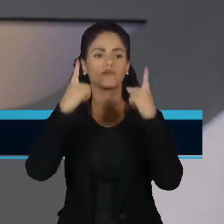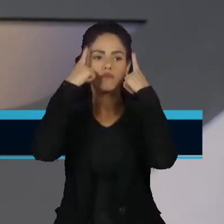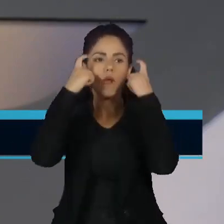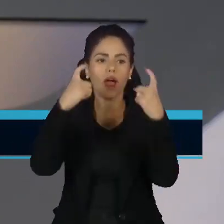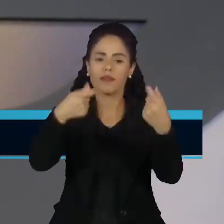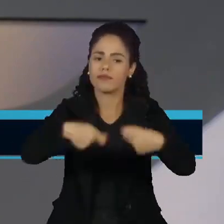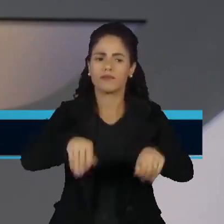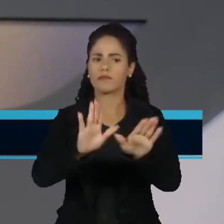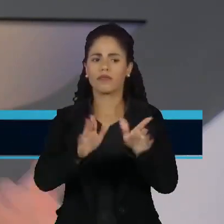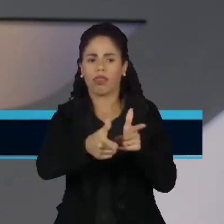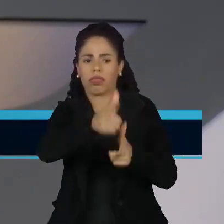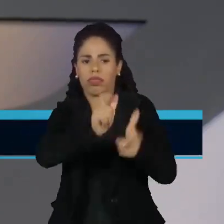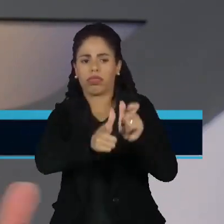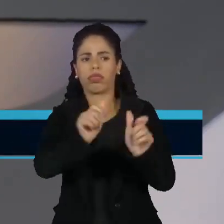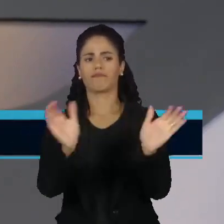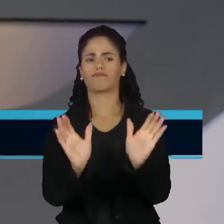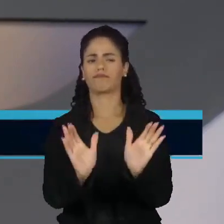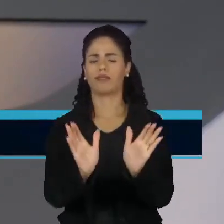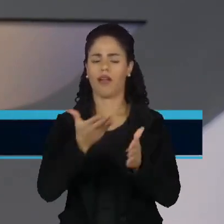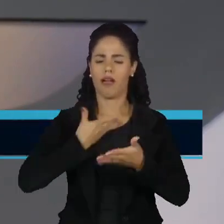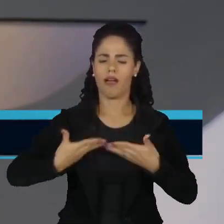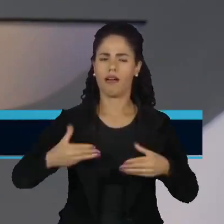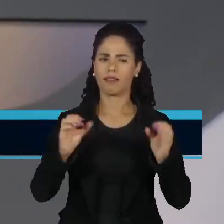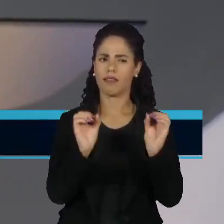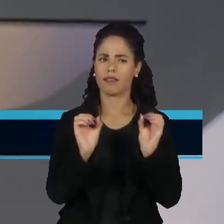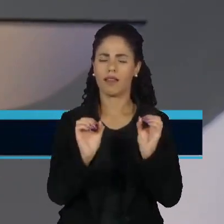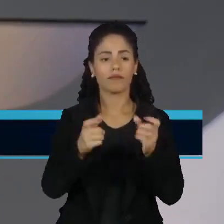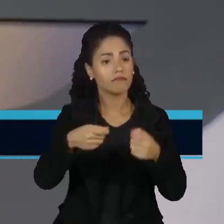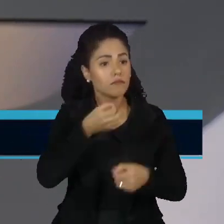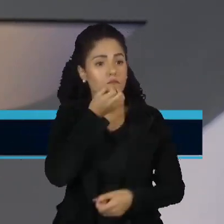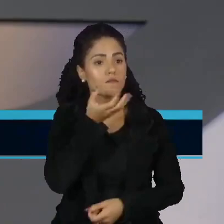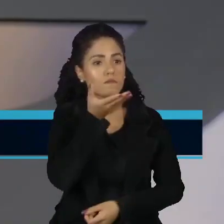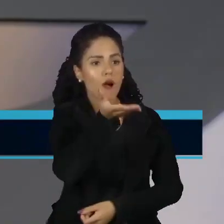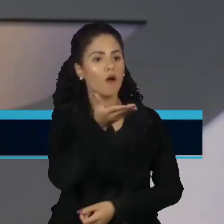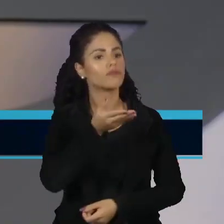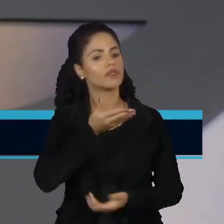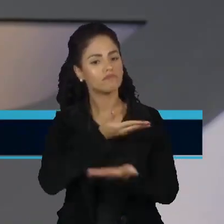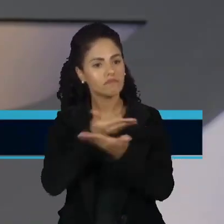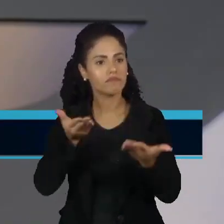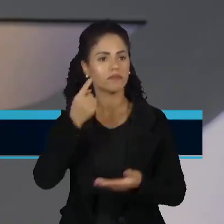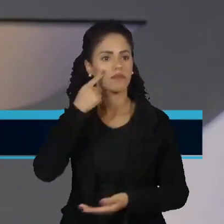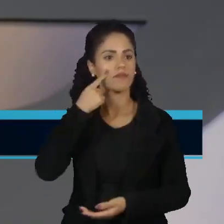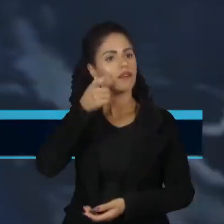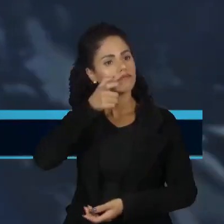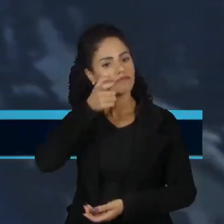atirar ou sem machucar ninguém, né? E eu acho que esse é um exemplo para as polícias do país.